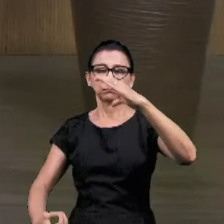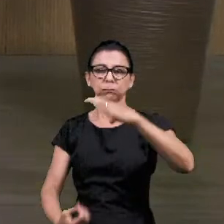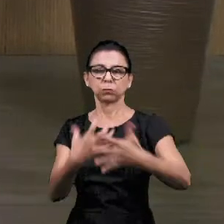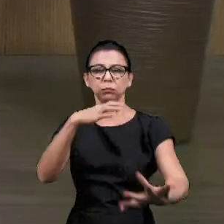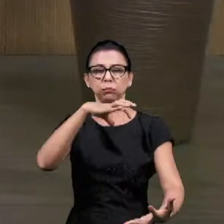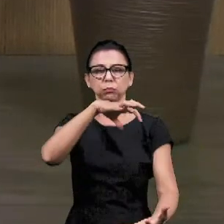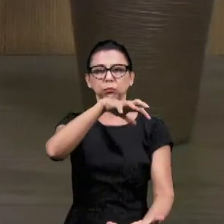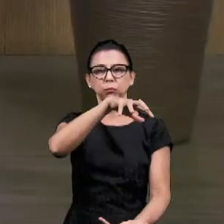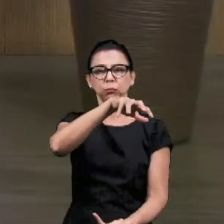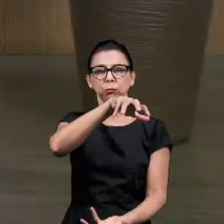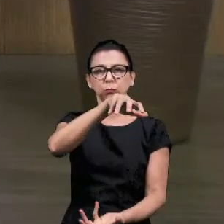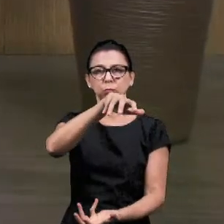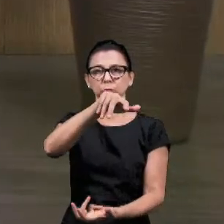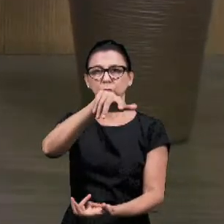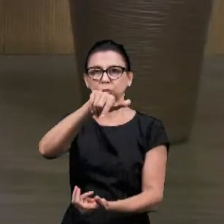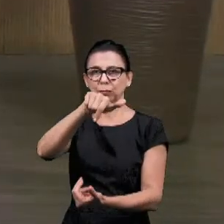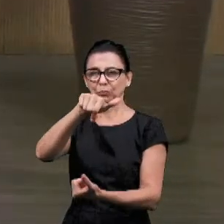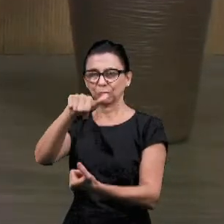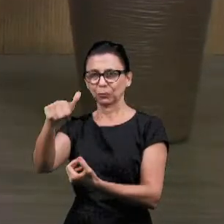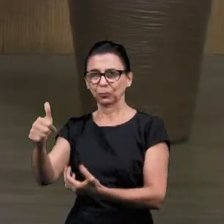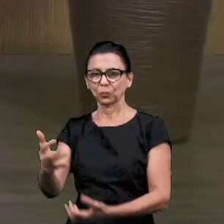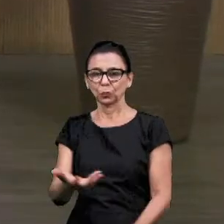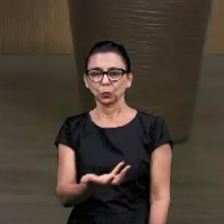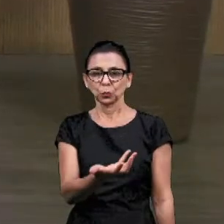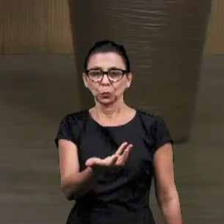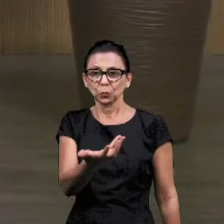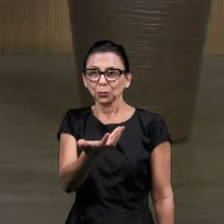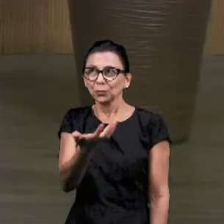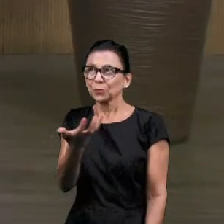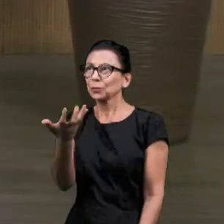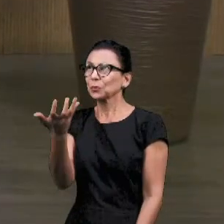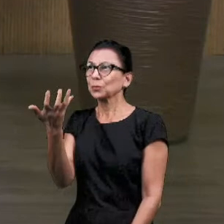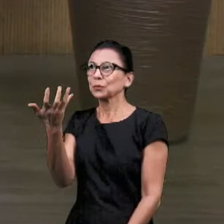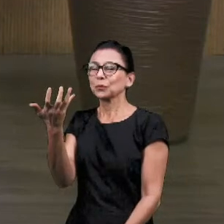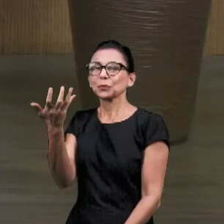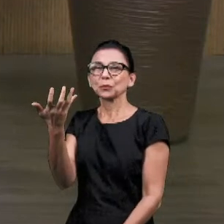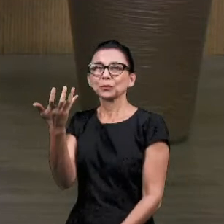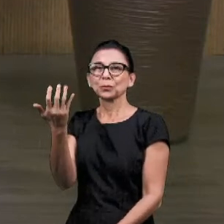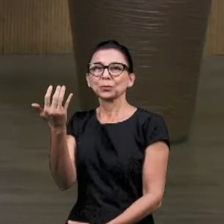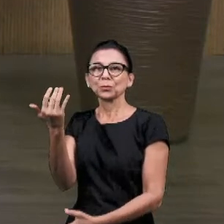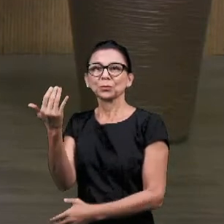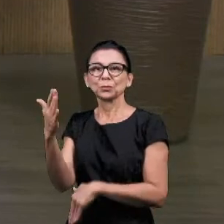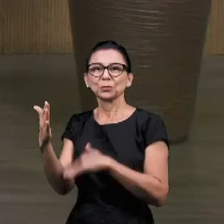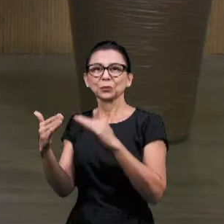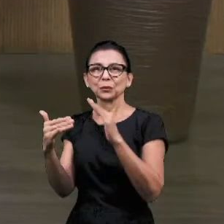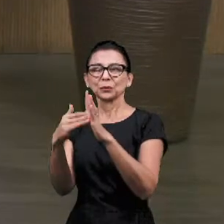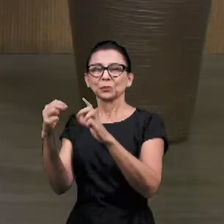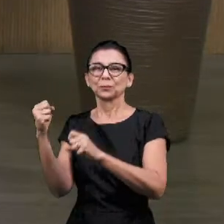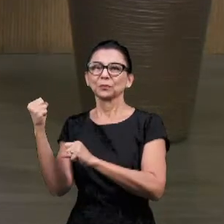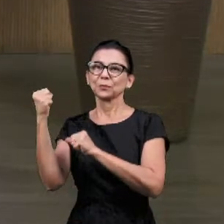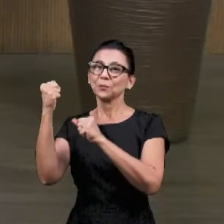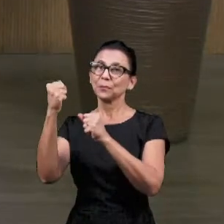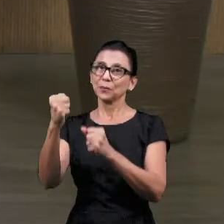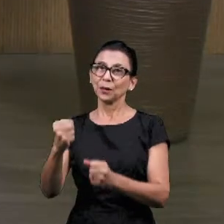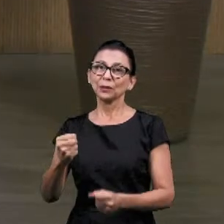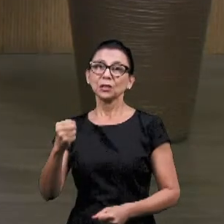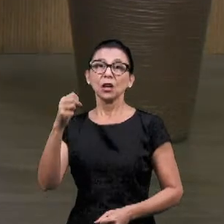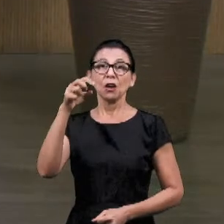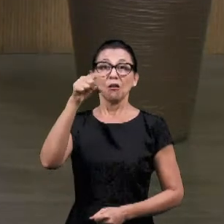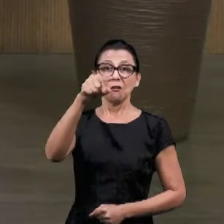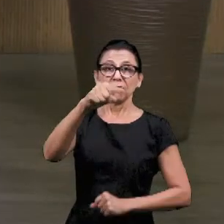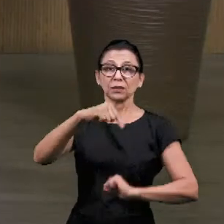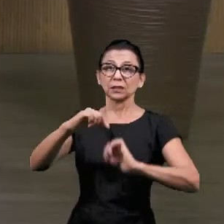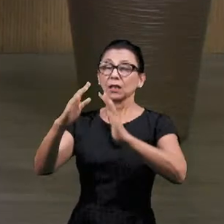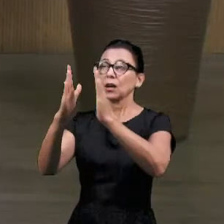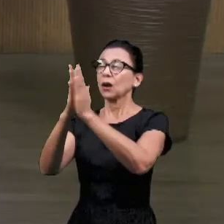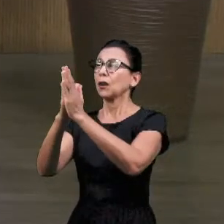coisas em suas mãos. E esse Deus maravilhoso, ele ouve a sua oração. Às vezes o